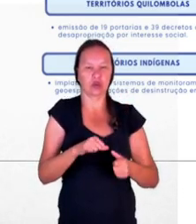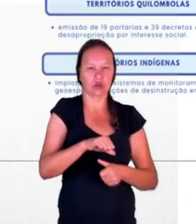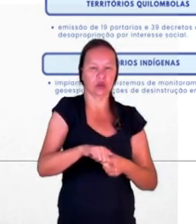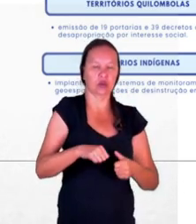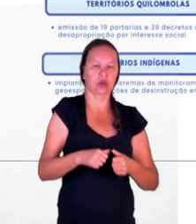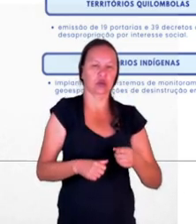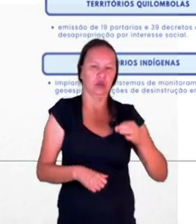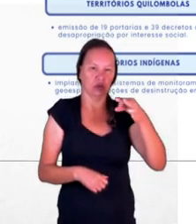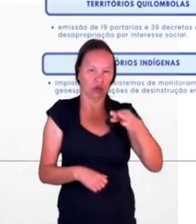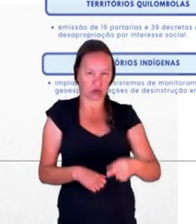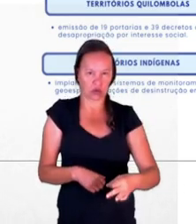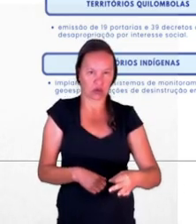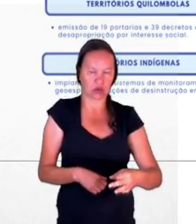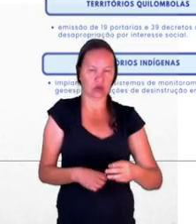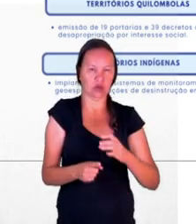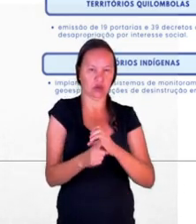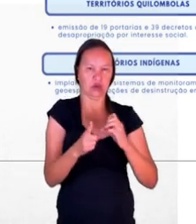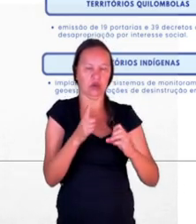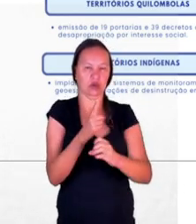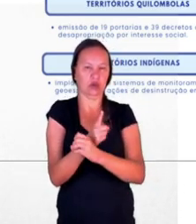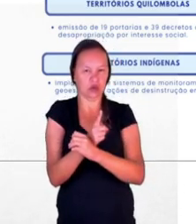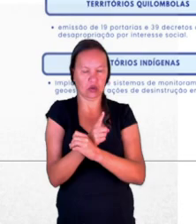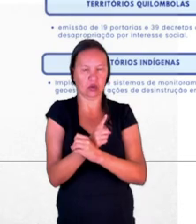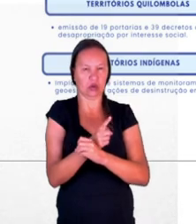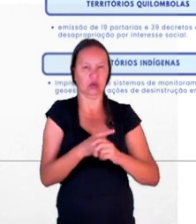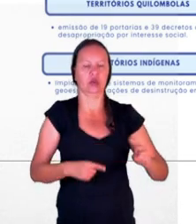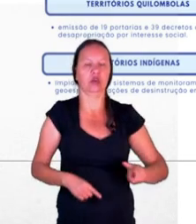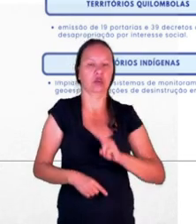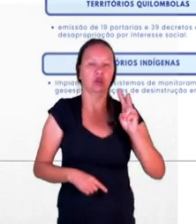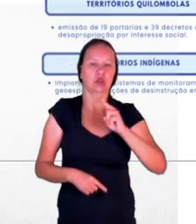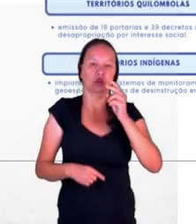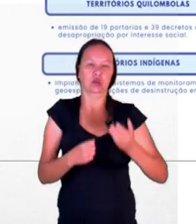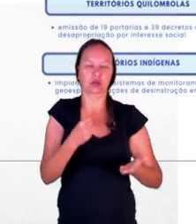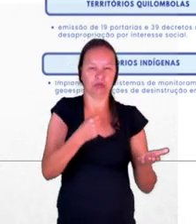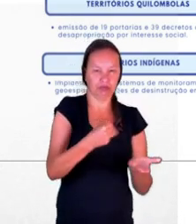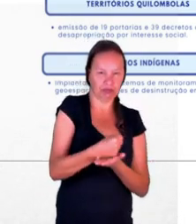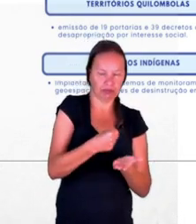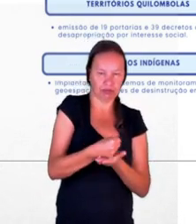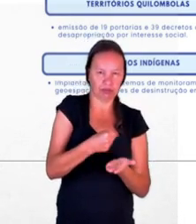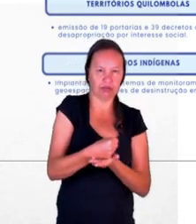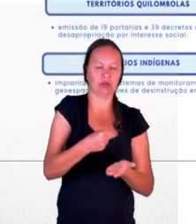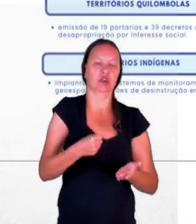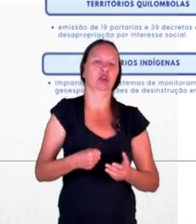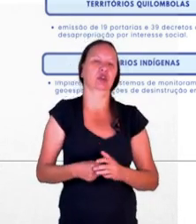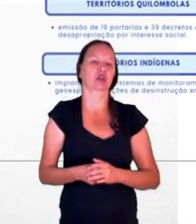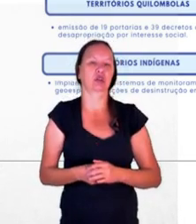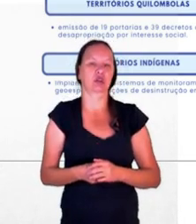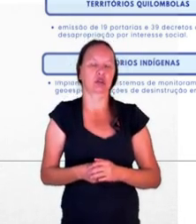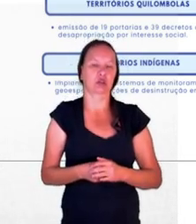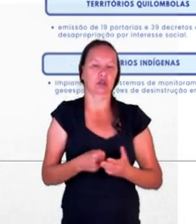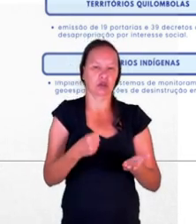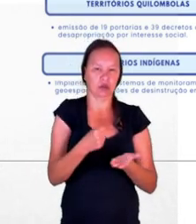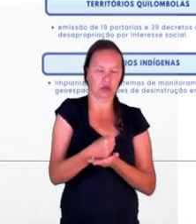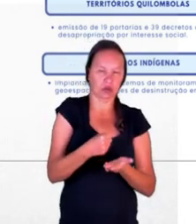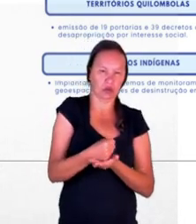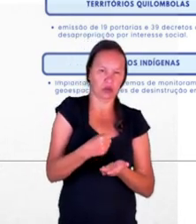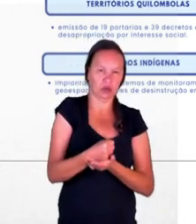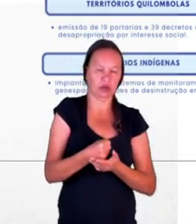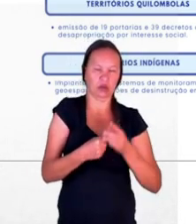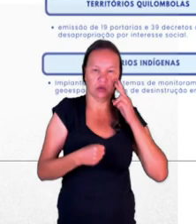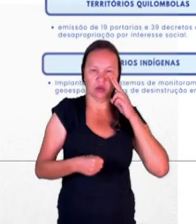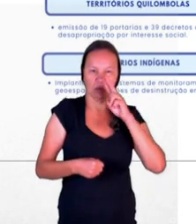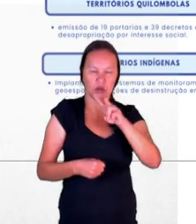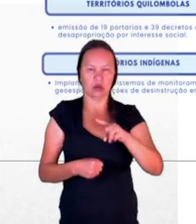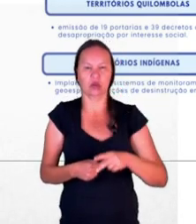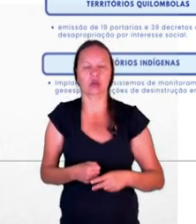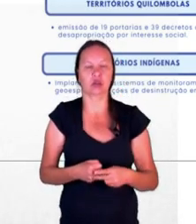de renda e e recursos que é o principal Pilar aqui eh do eixo eh de de olhar né